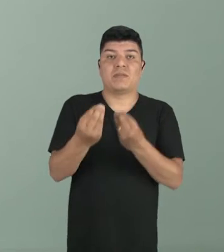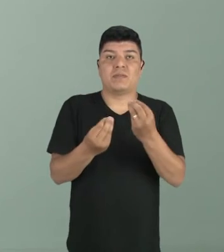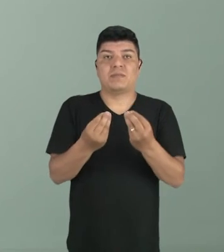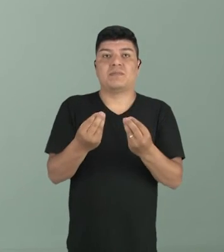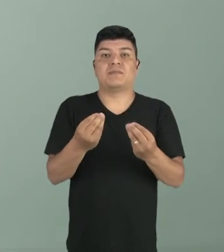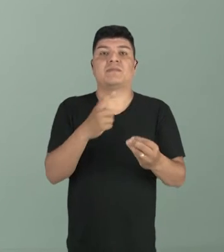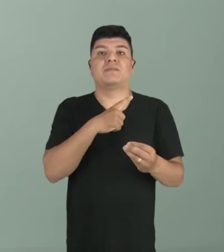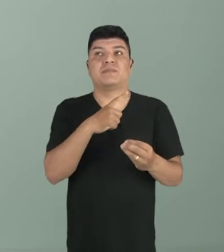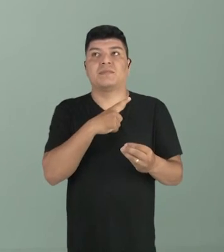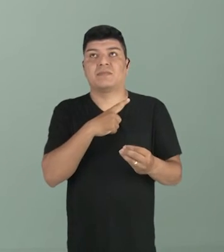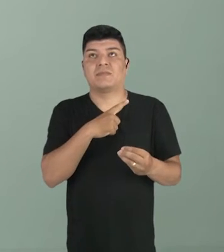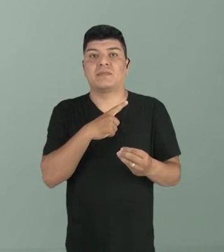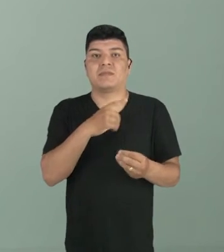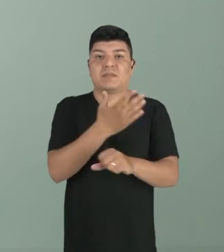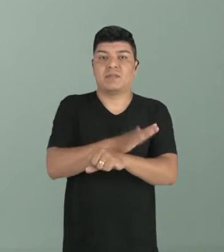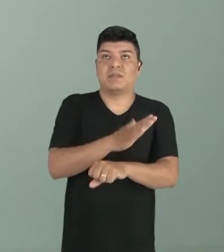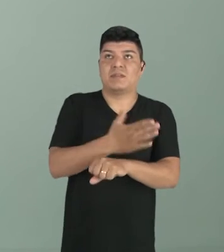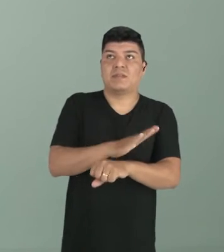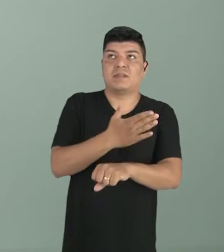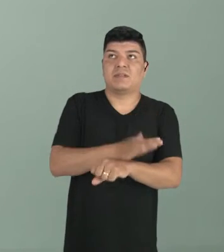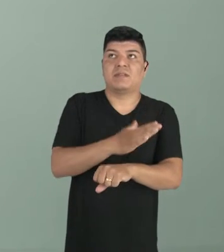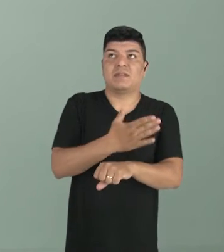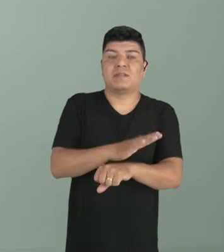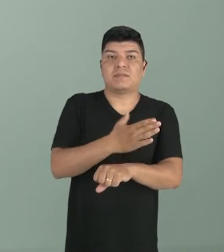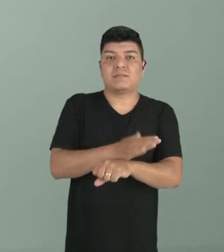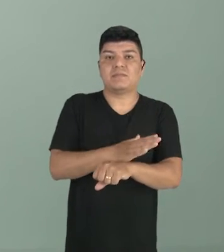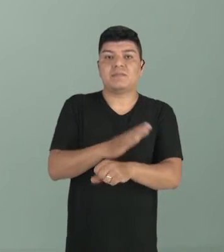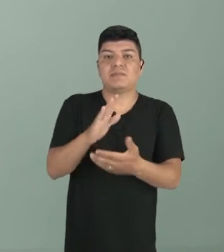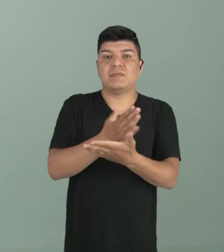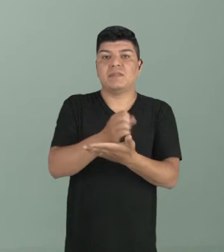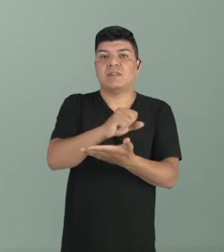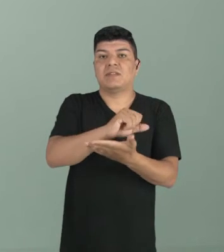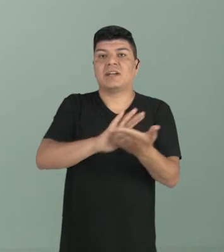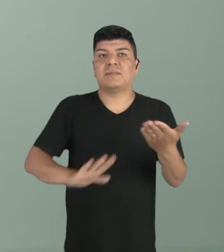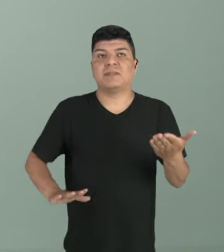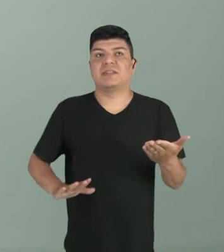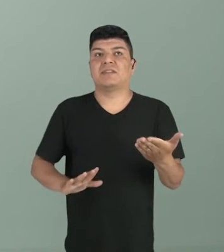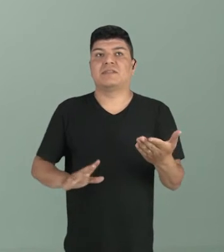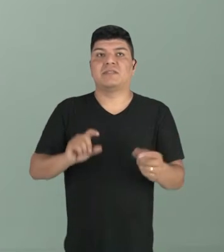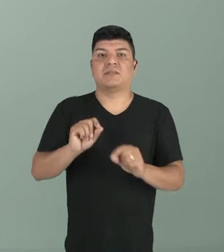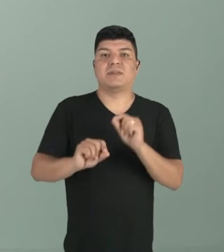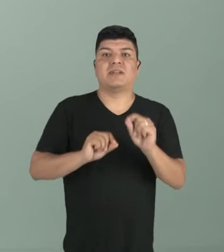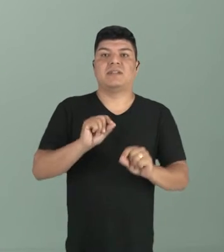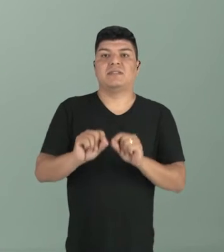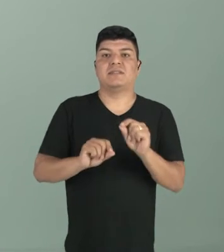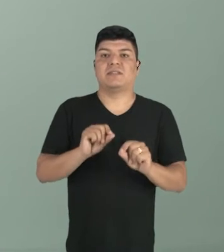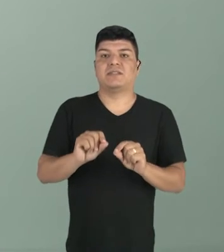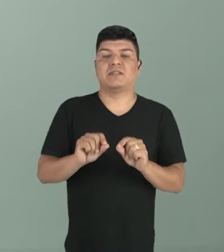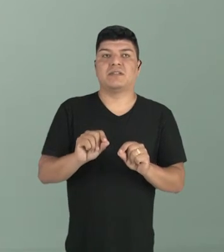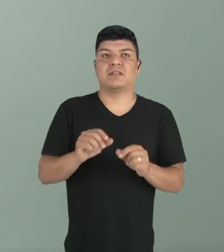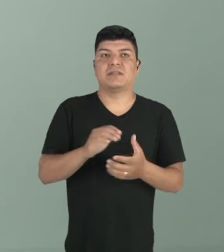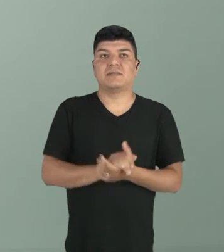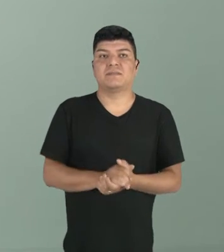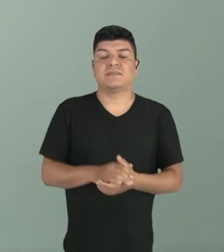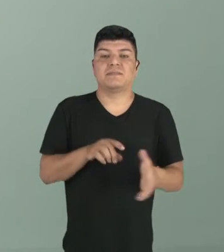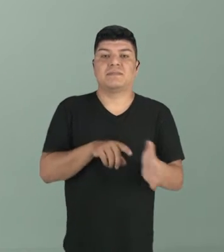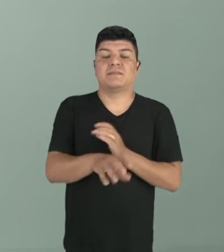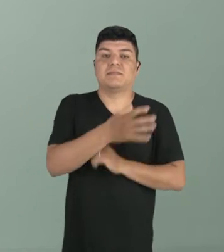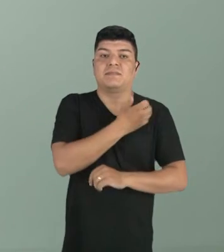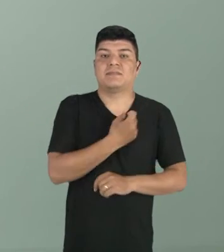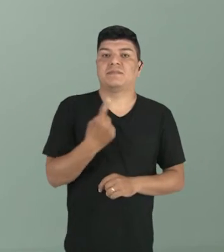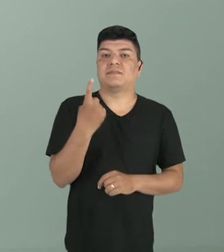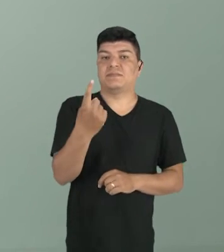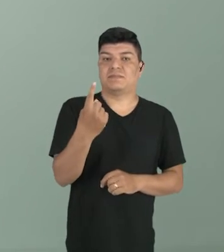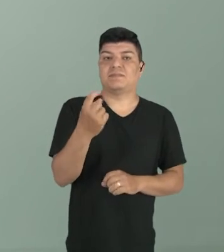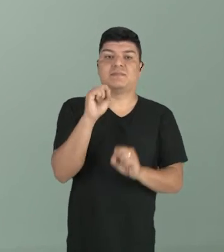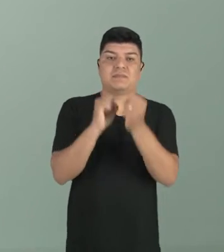de industrialização? Vamos praticar? Vamos realizar algumas questões? Vamos lá? Olha só. Questão 1. Sobre a